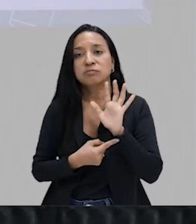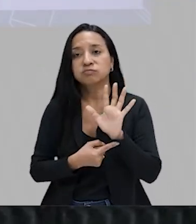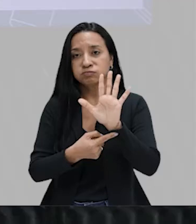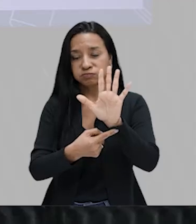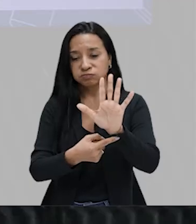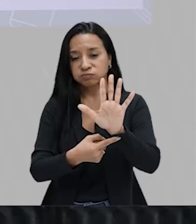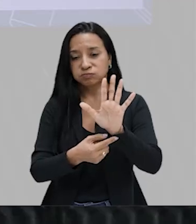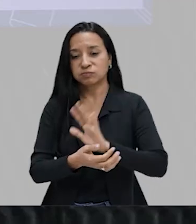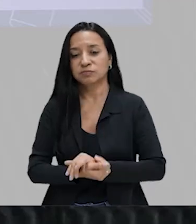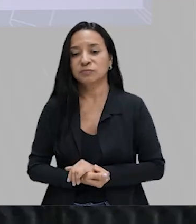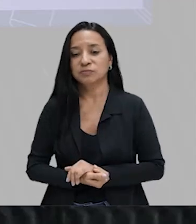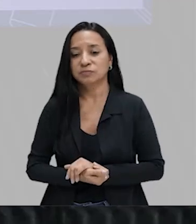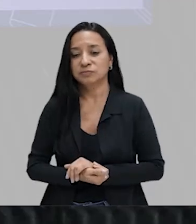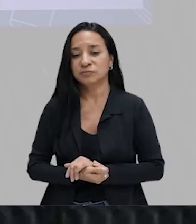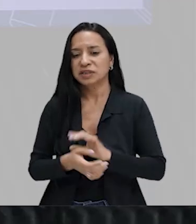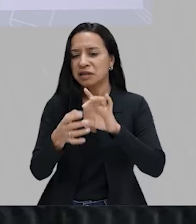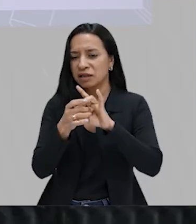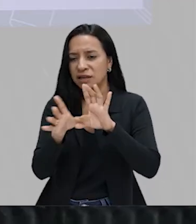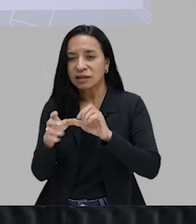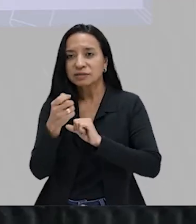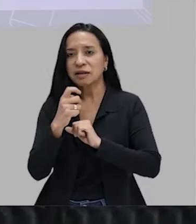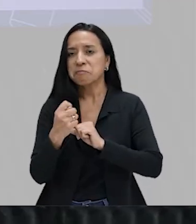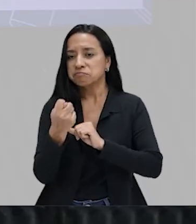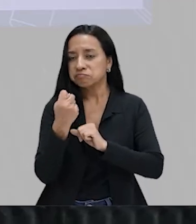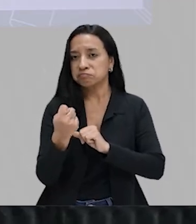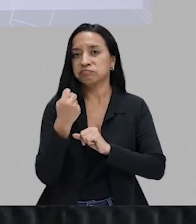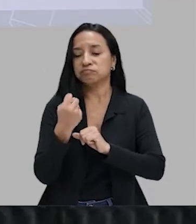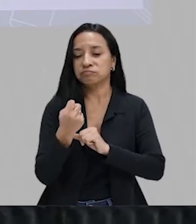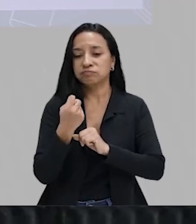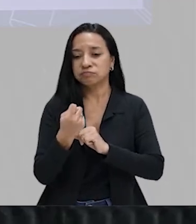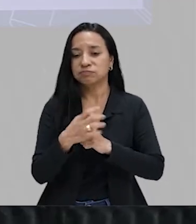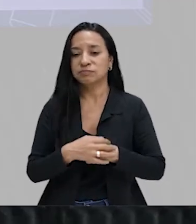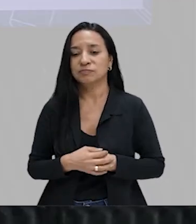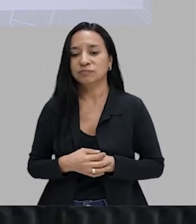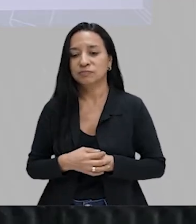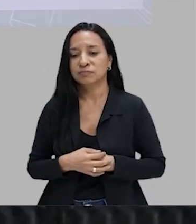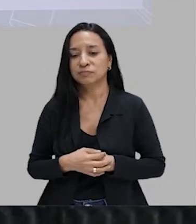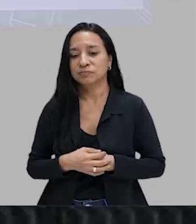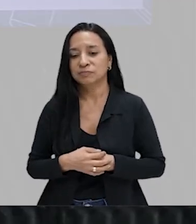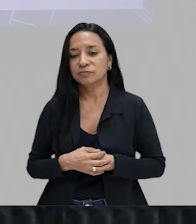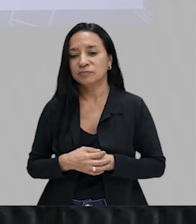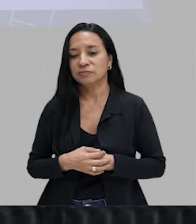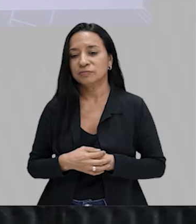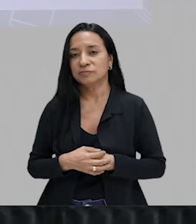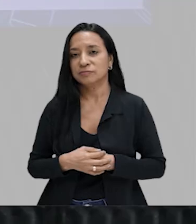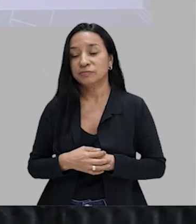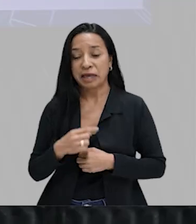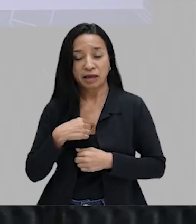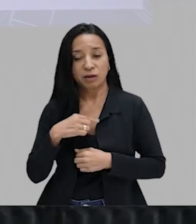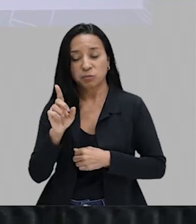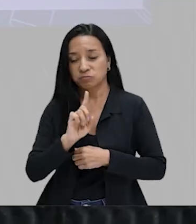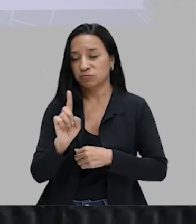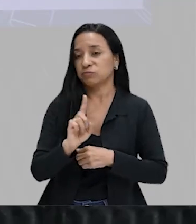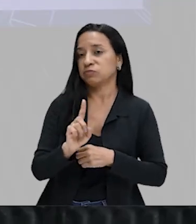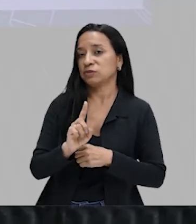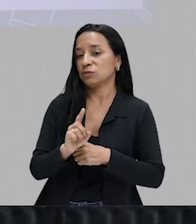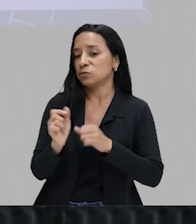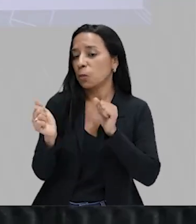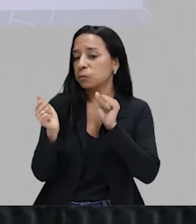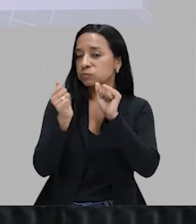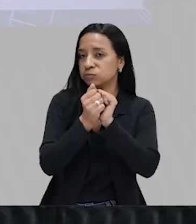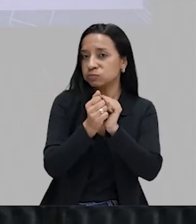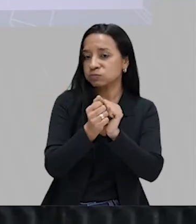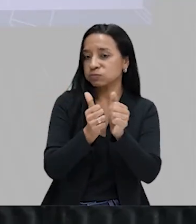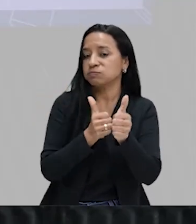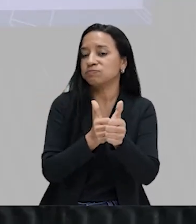bem maranhense. Larga de ser canhenga. Canhenga é um adjetivo bem maranhense. Eu não sou teus parceiro. Já ouviram a mãe de vocês